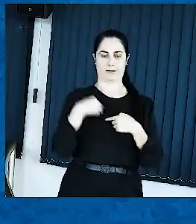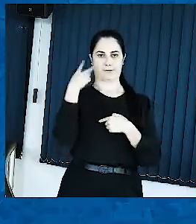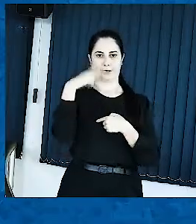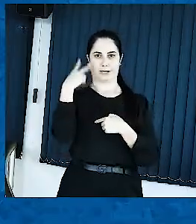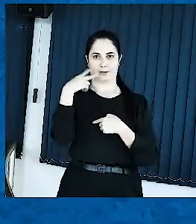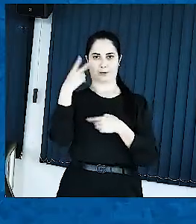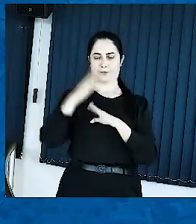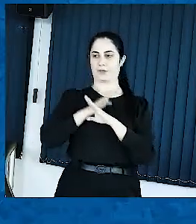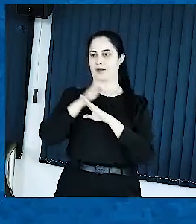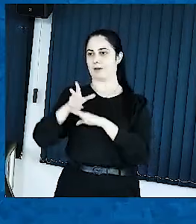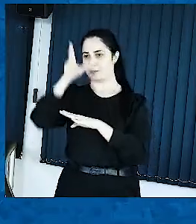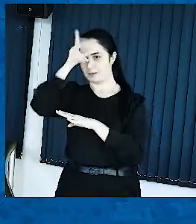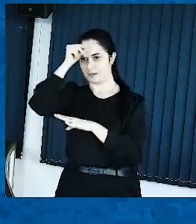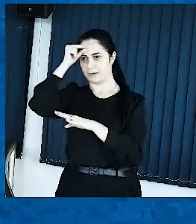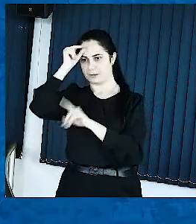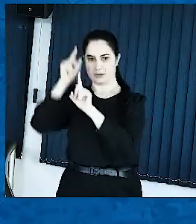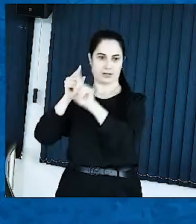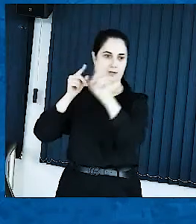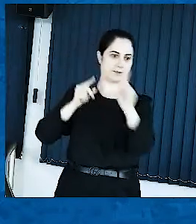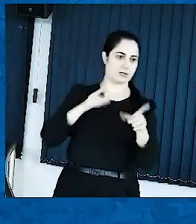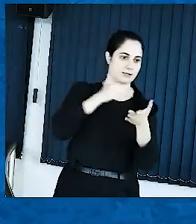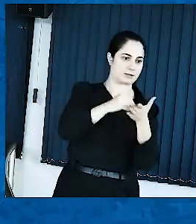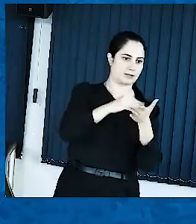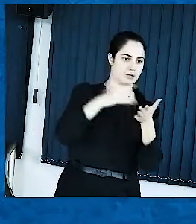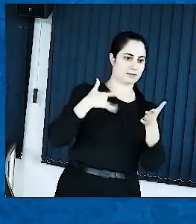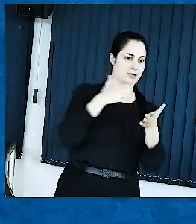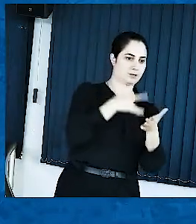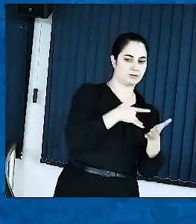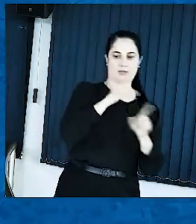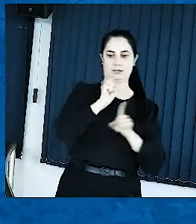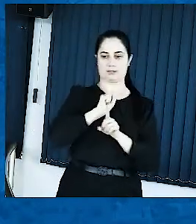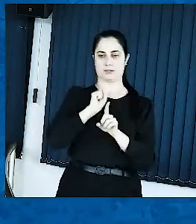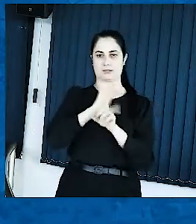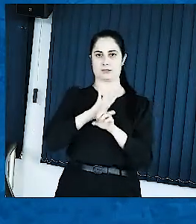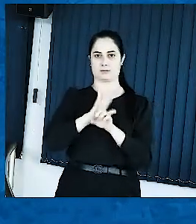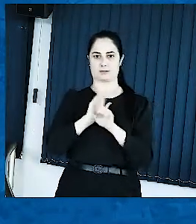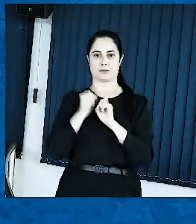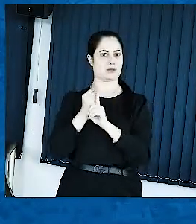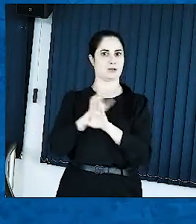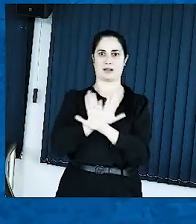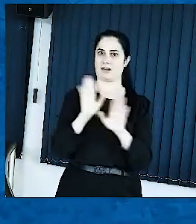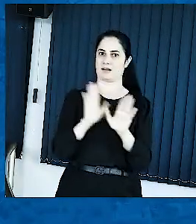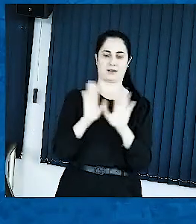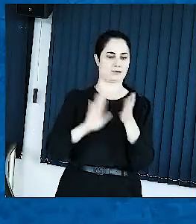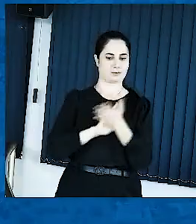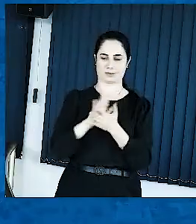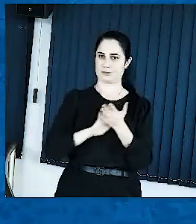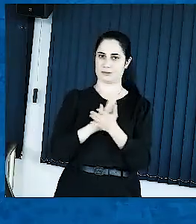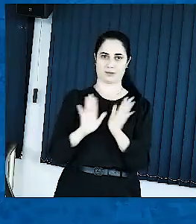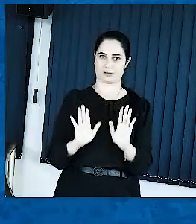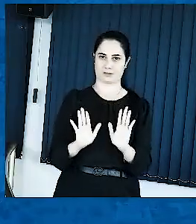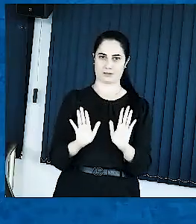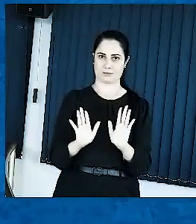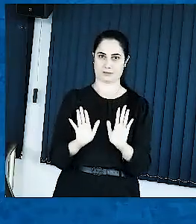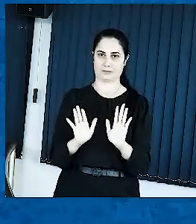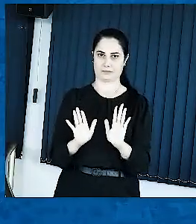vereador vai para o prefeito vai para o secretário de saúde, para a assistência social e não consegue fazer o que tem que